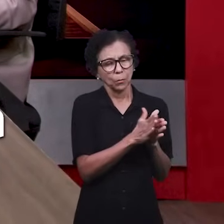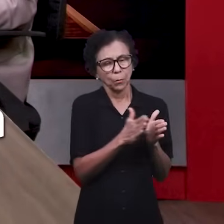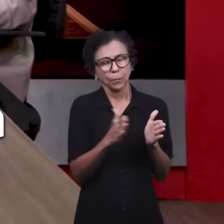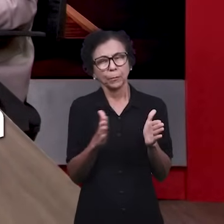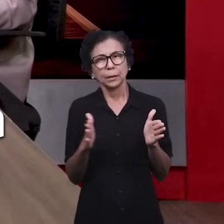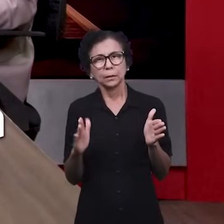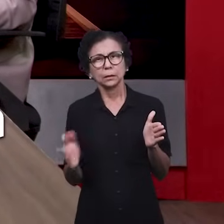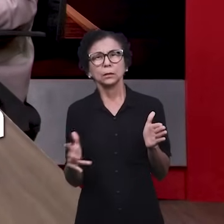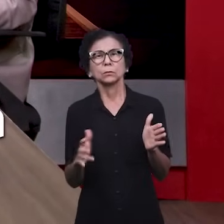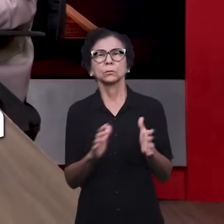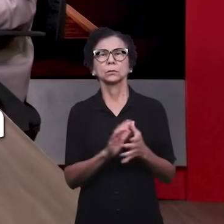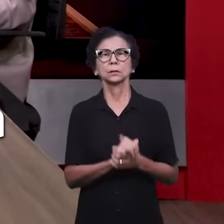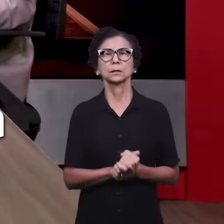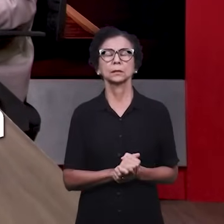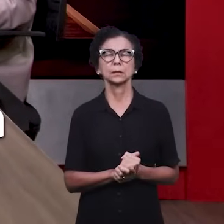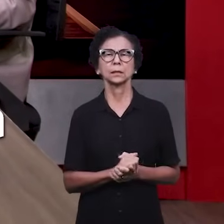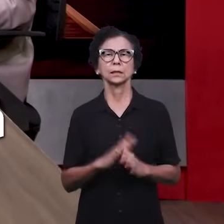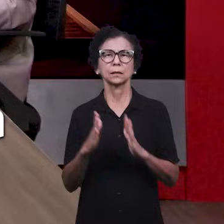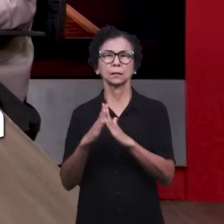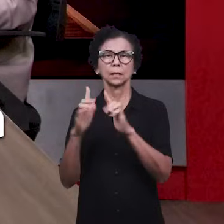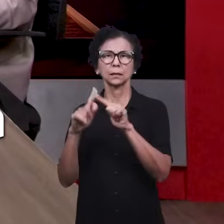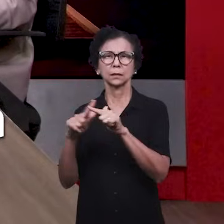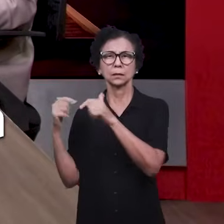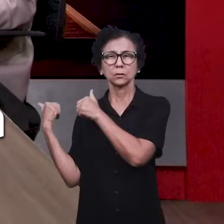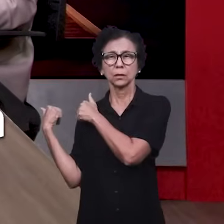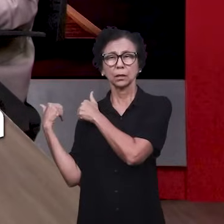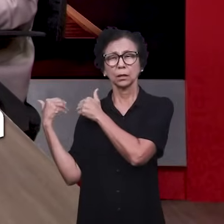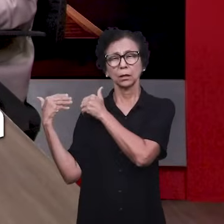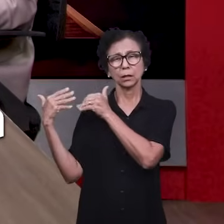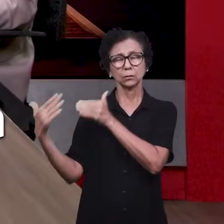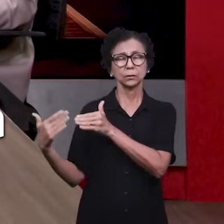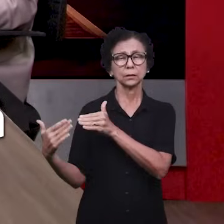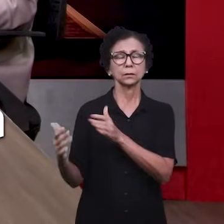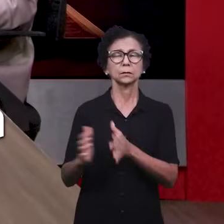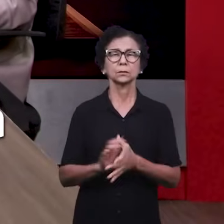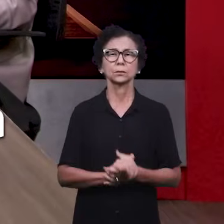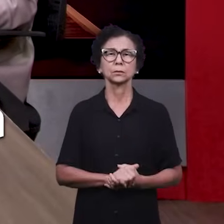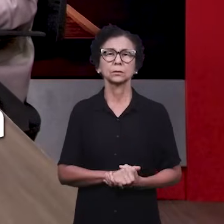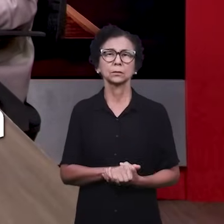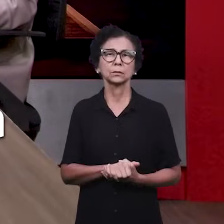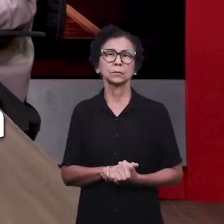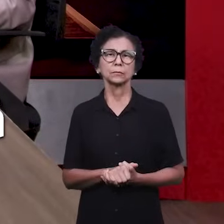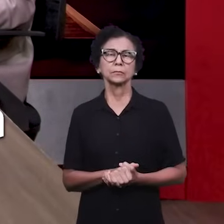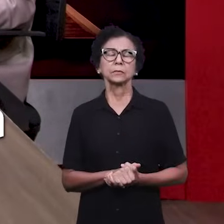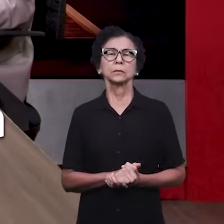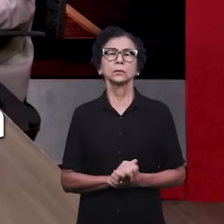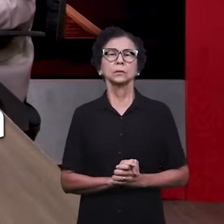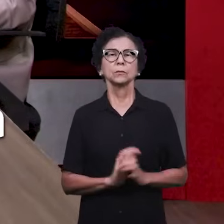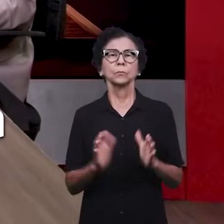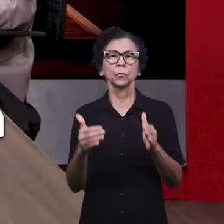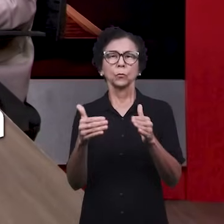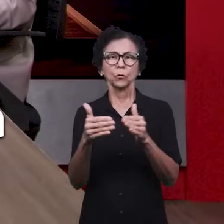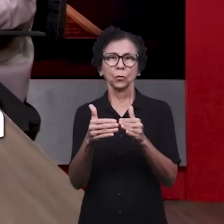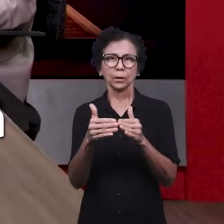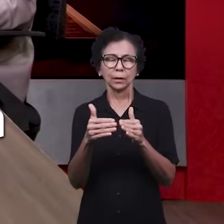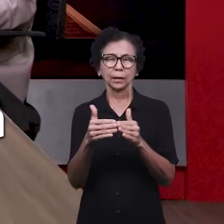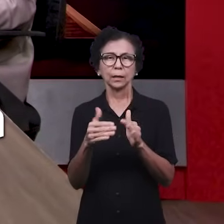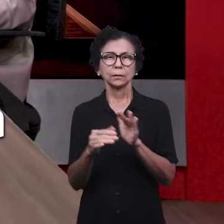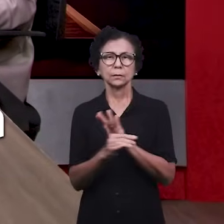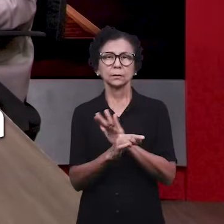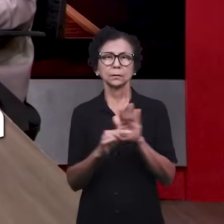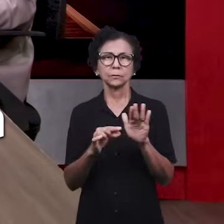cronologia da igreja, dos tempos da igreja, essa jornada da igreja, e vamos nos ater nesse